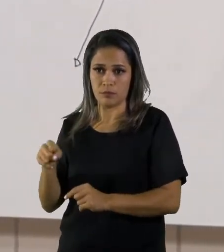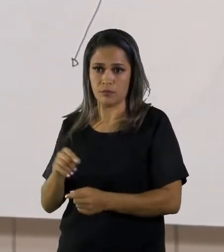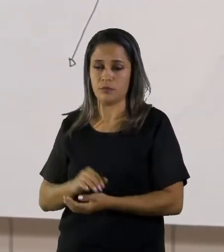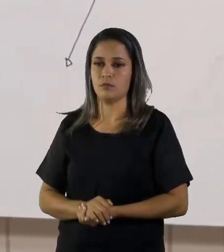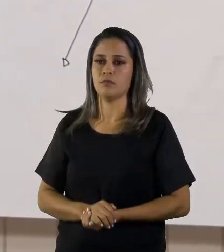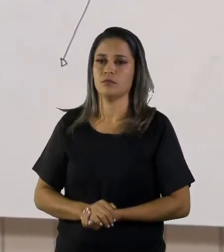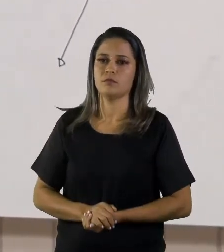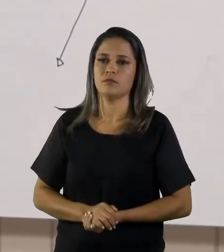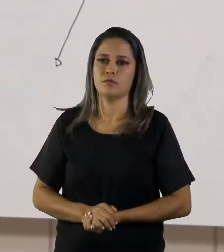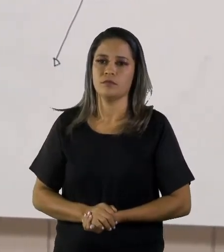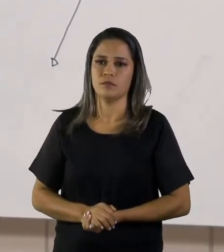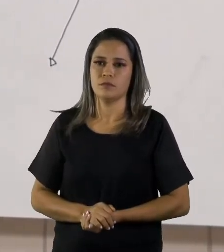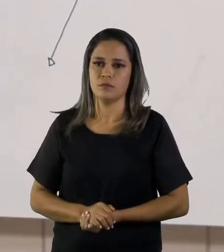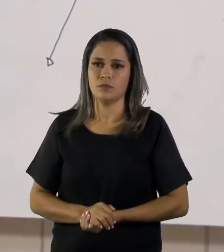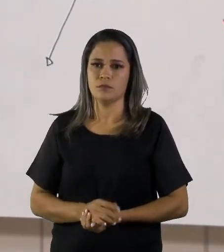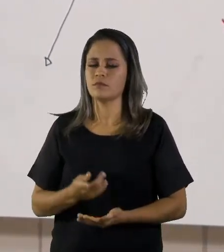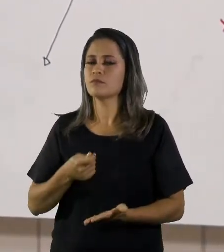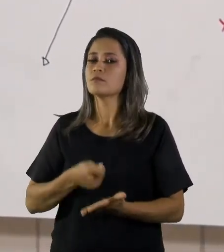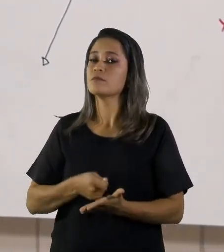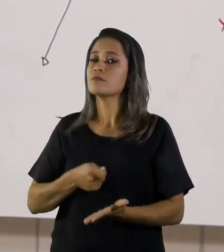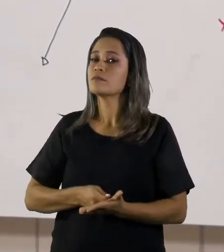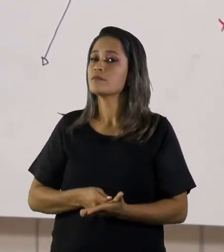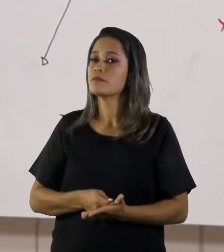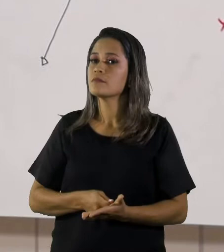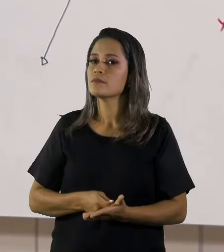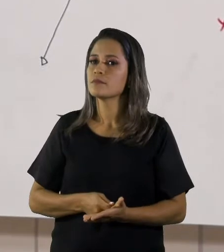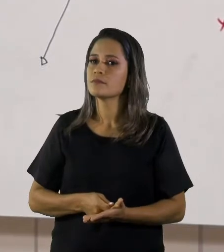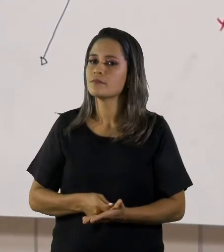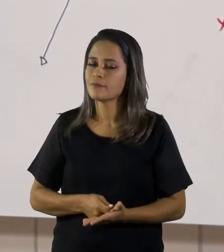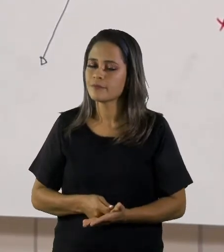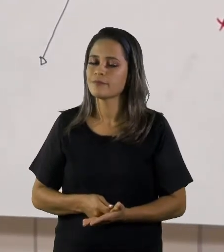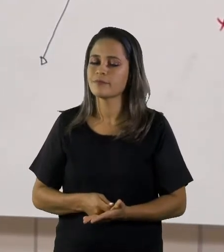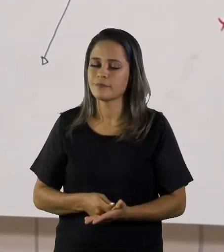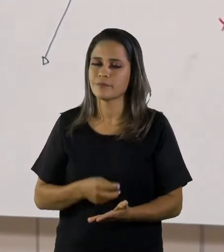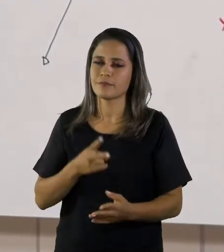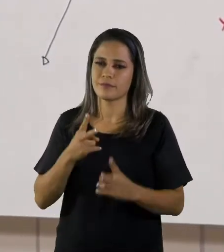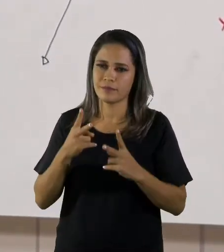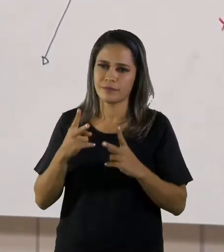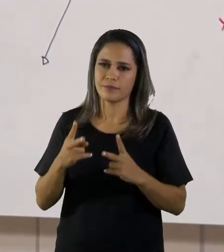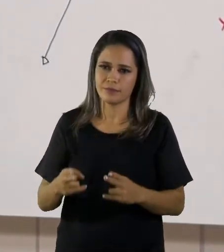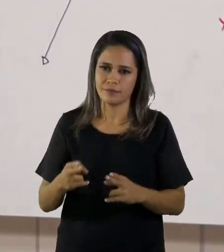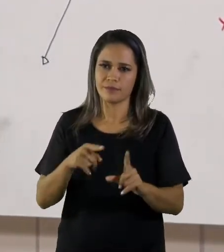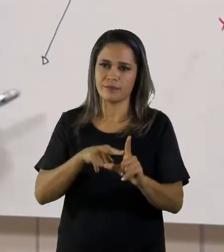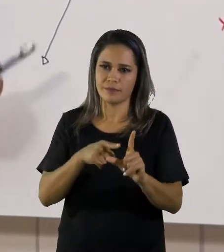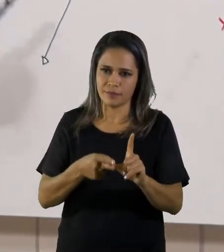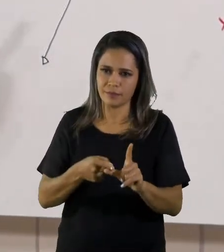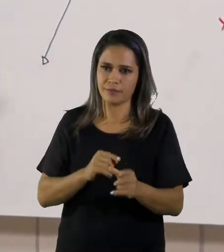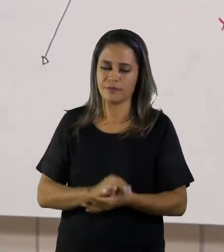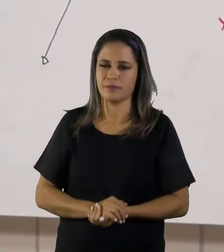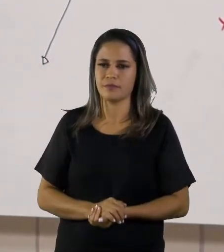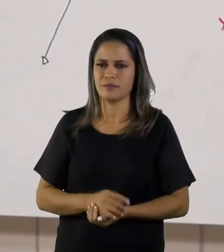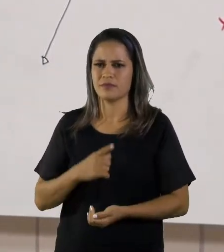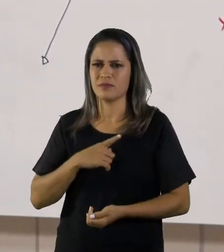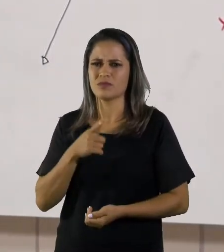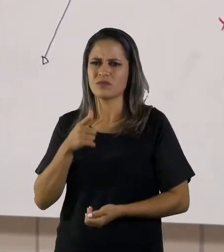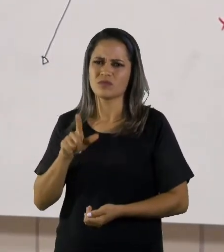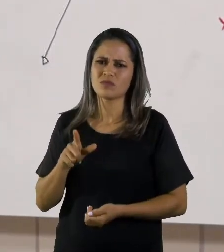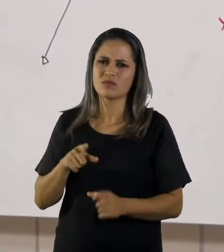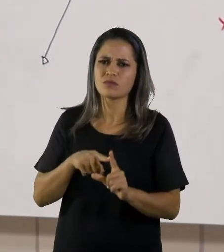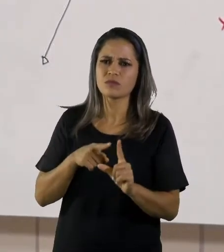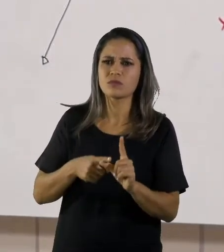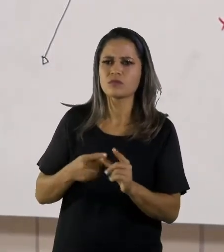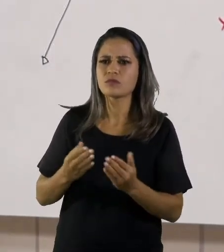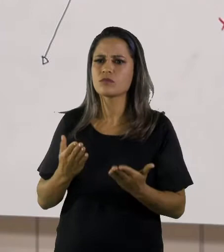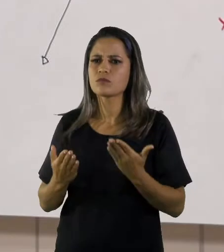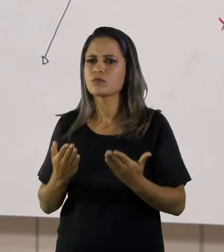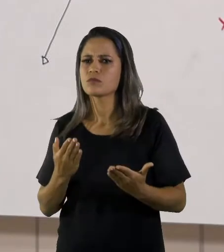tranquilo? O que garante isso? Correspondência de ângulos. Será que tem mais algum ângulo que eu posso